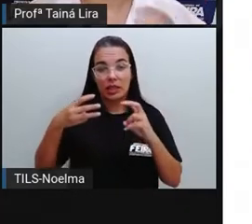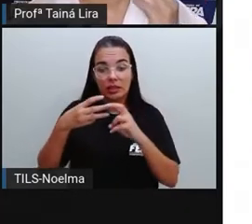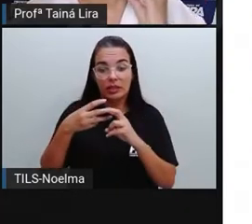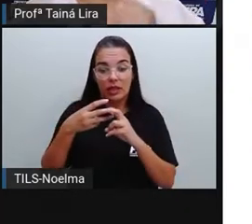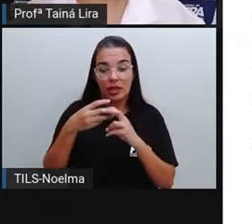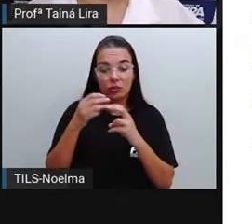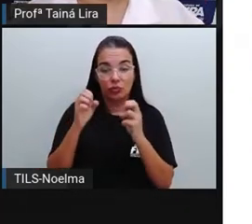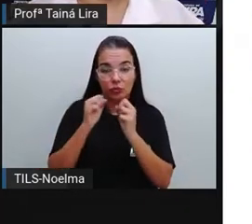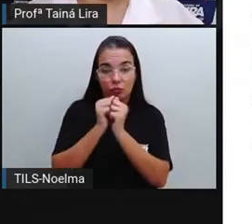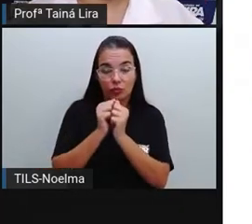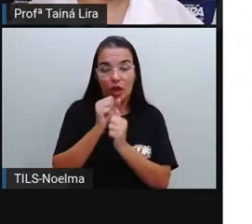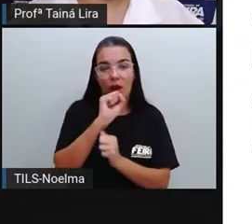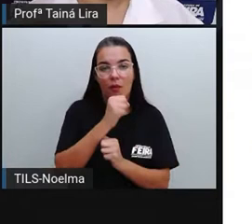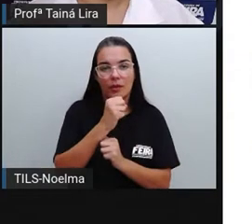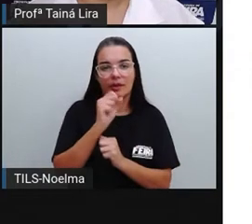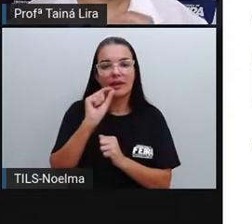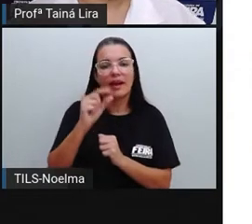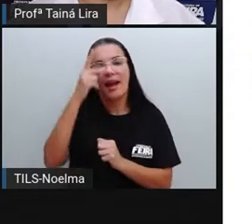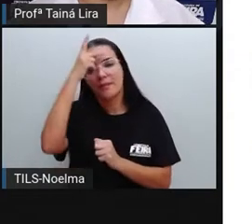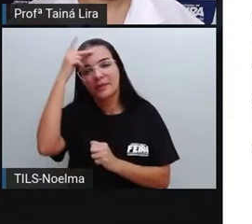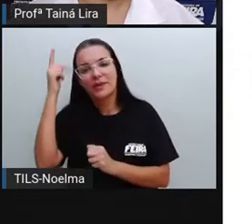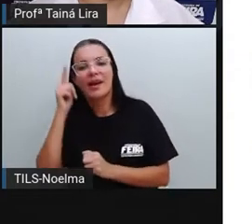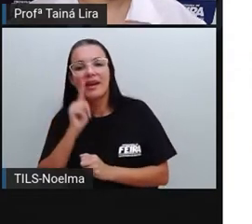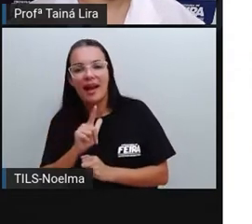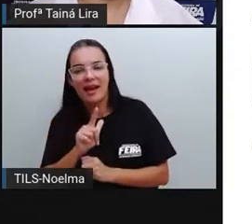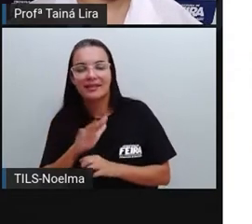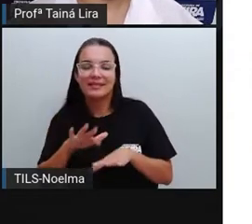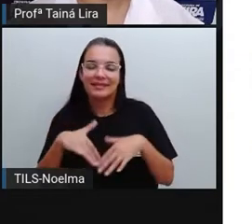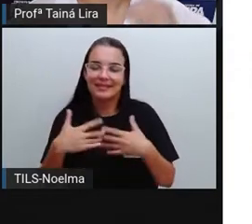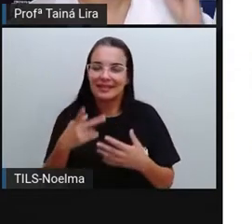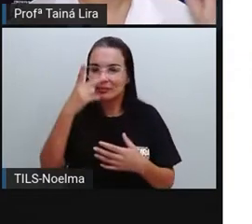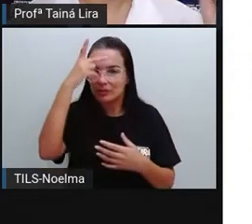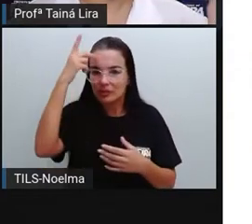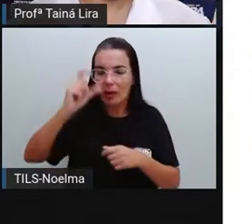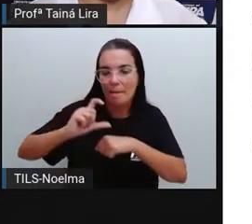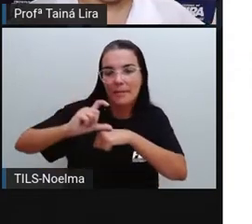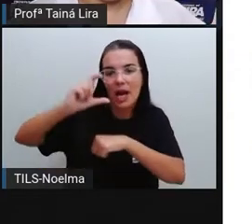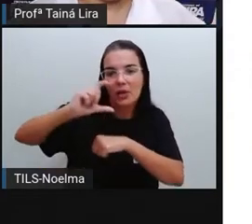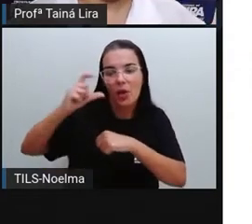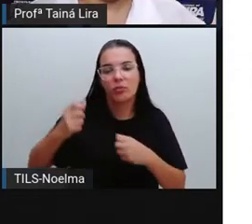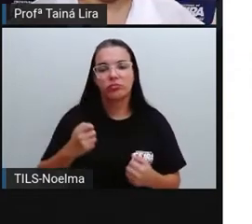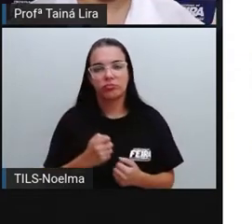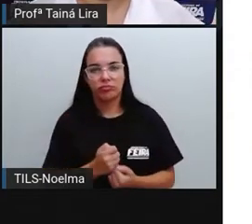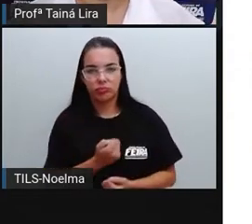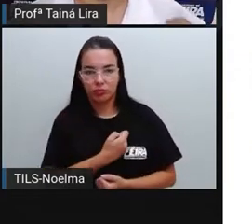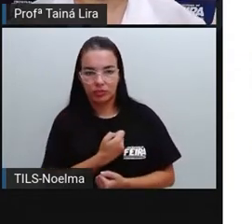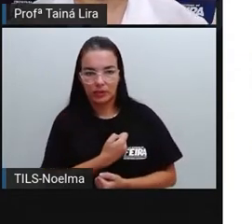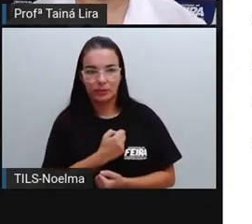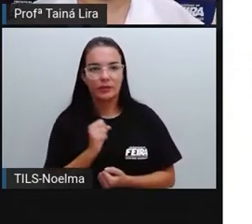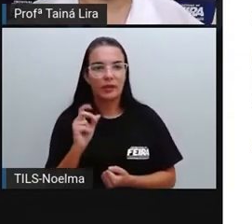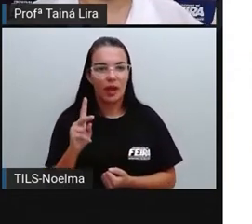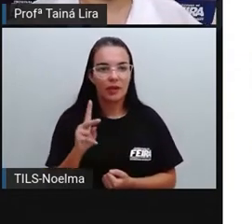8. Então, quem ganhou, né? Essa rodada foi ela, tá?